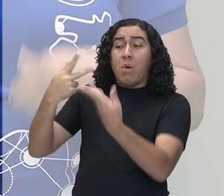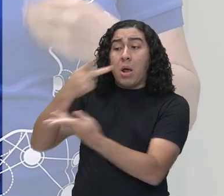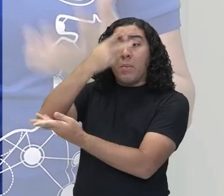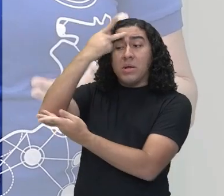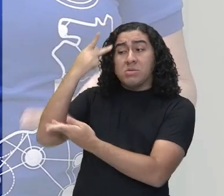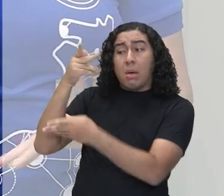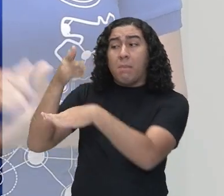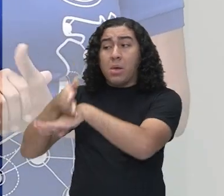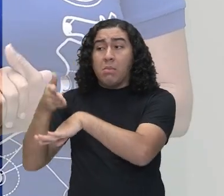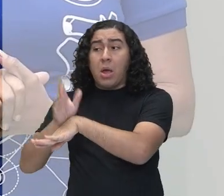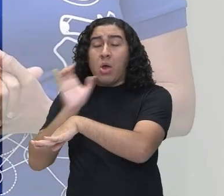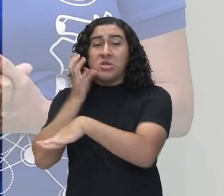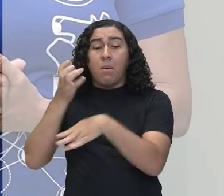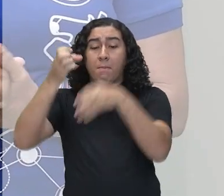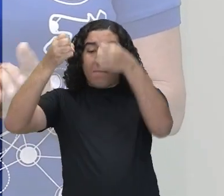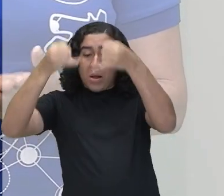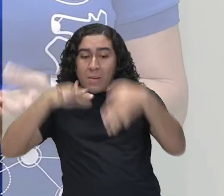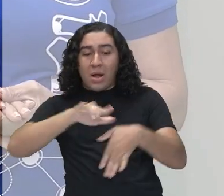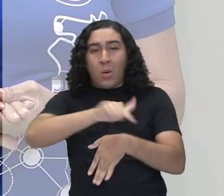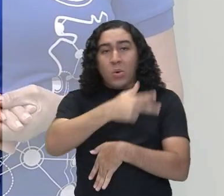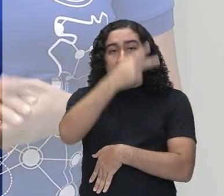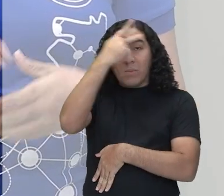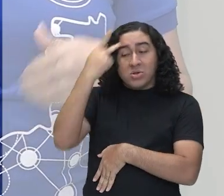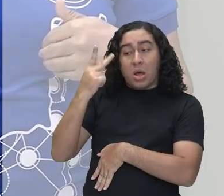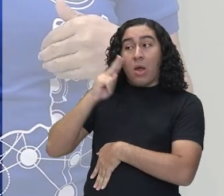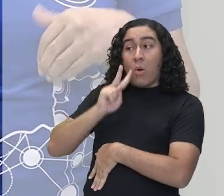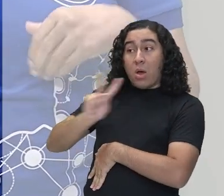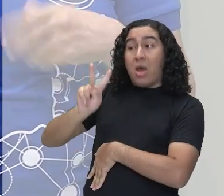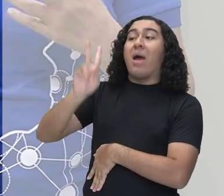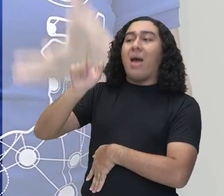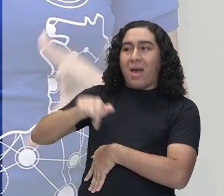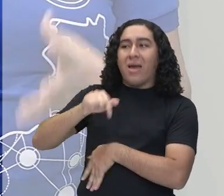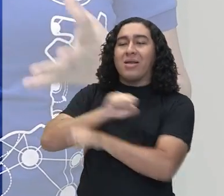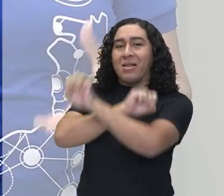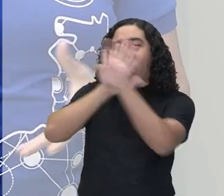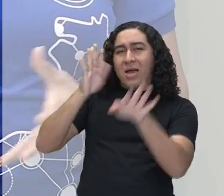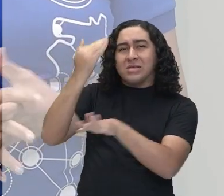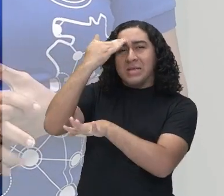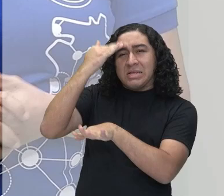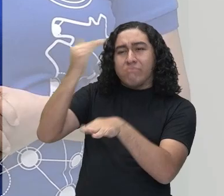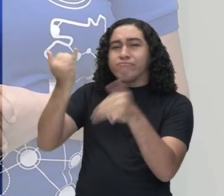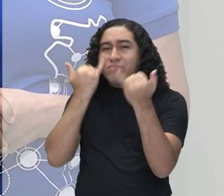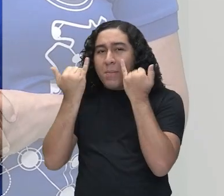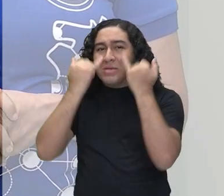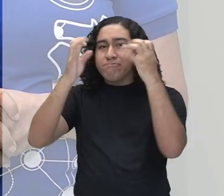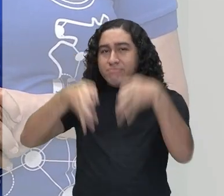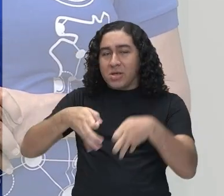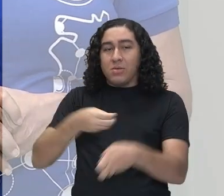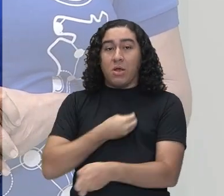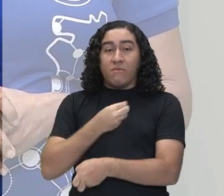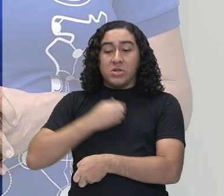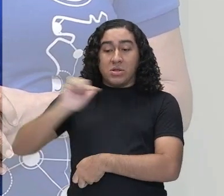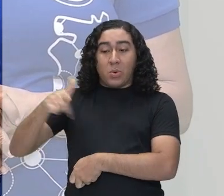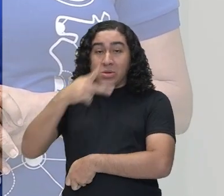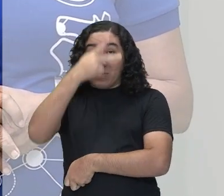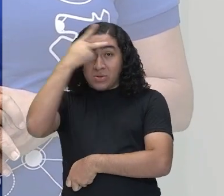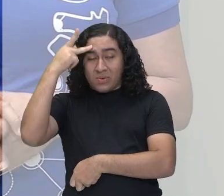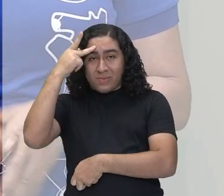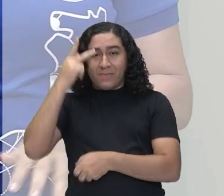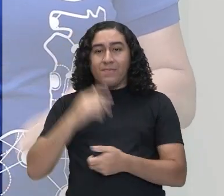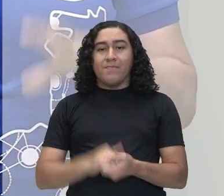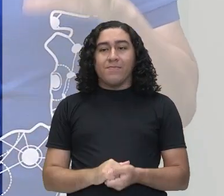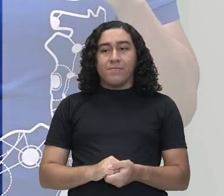aconteceu, para que o outro pudesse, né, entender, compreender seu estilo de vida. Então, a